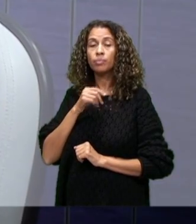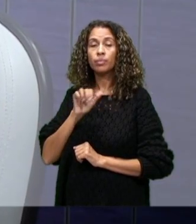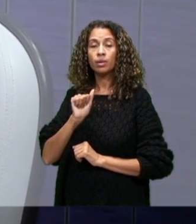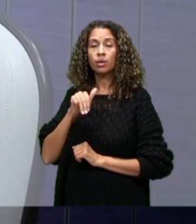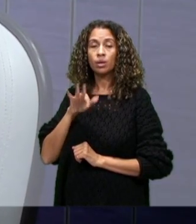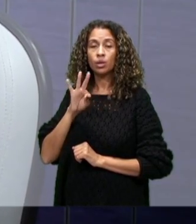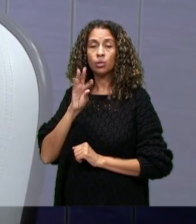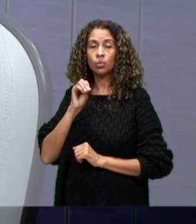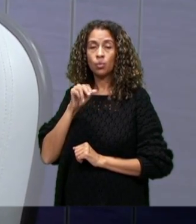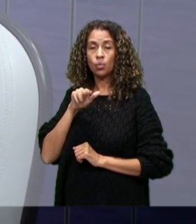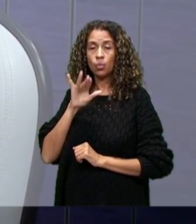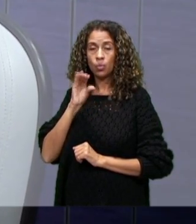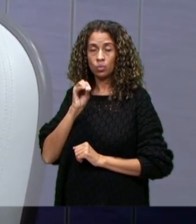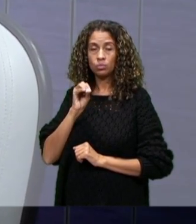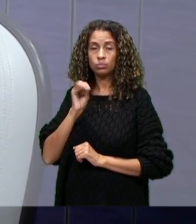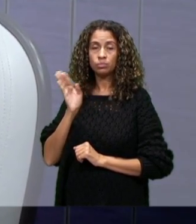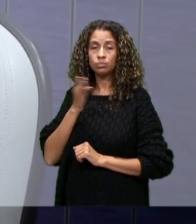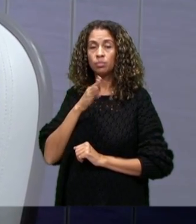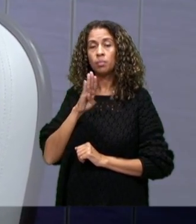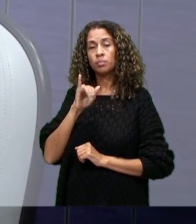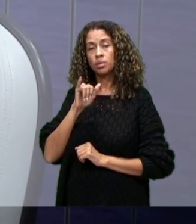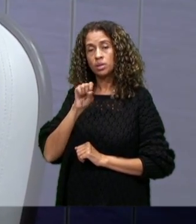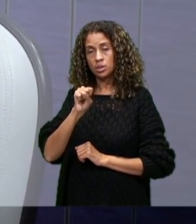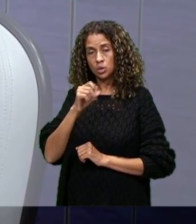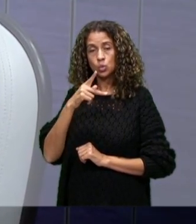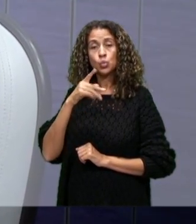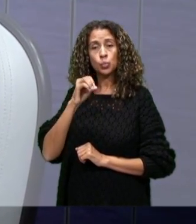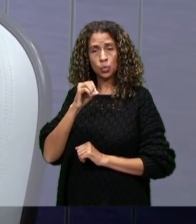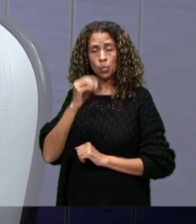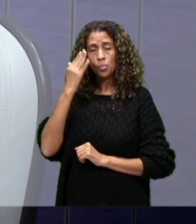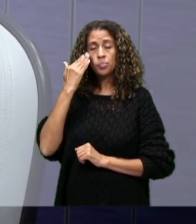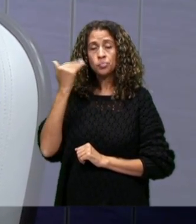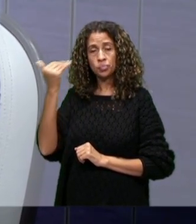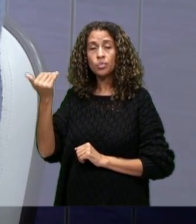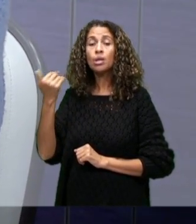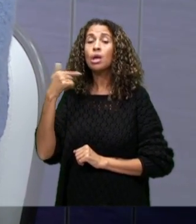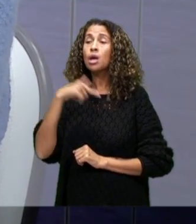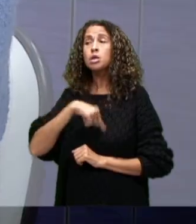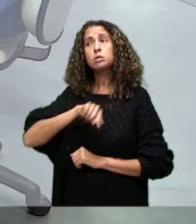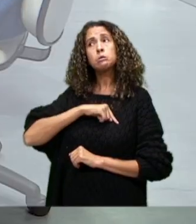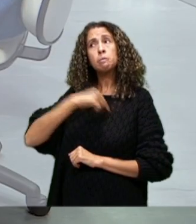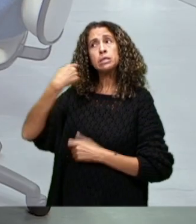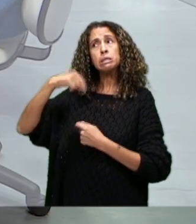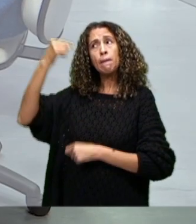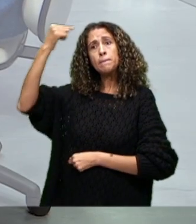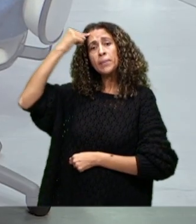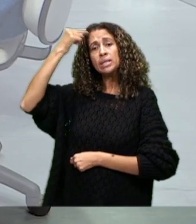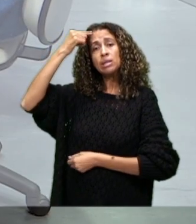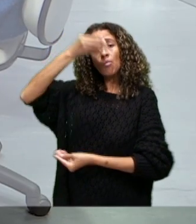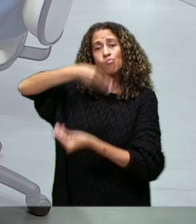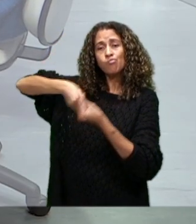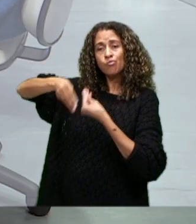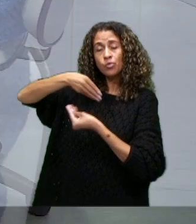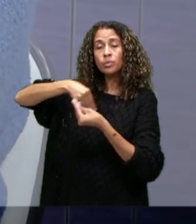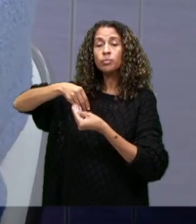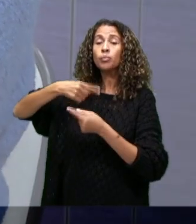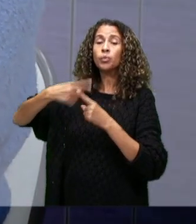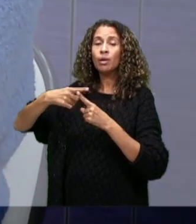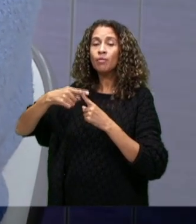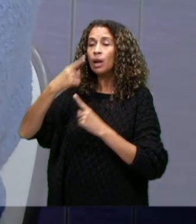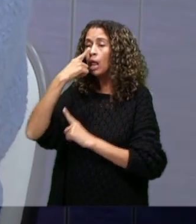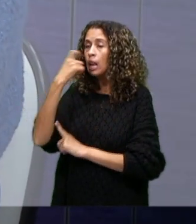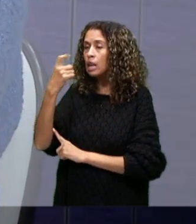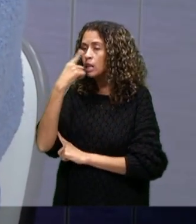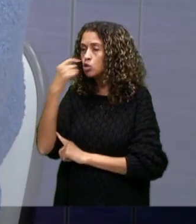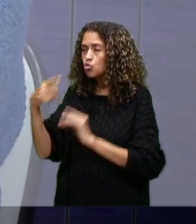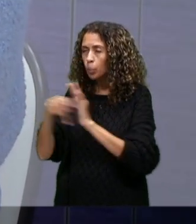fala isso, que a gente precisa se envolver com a terra. Então, a gente precisa pensar. É isso, quando a gente fala dos resíduos orgânicos, o